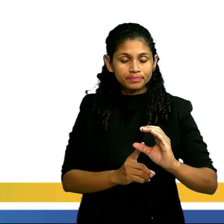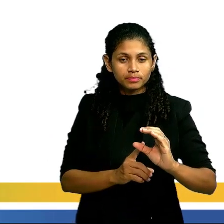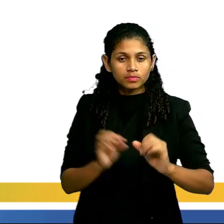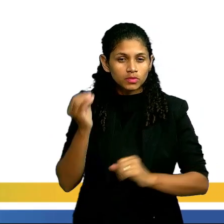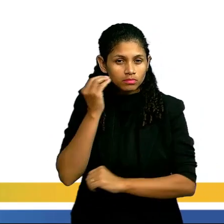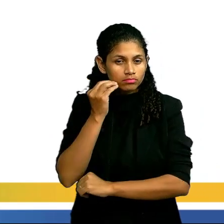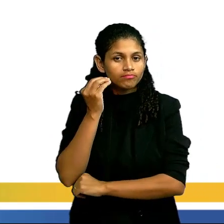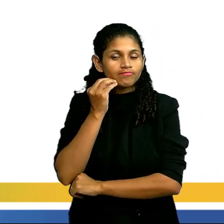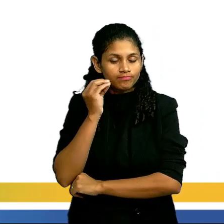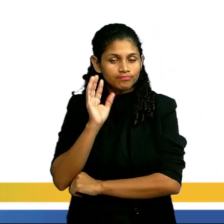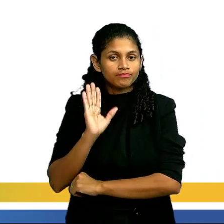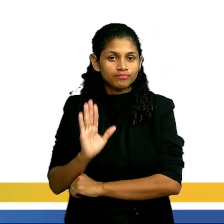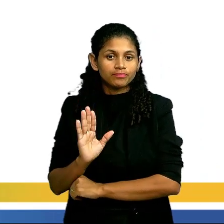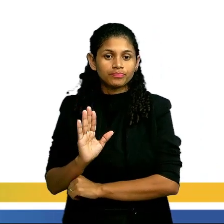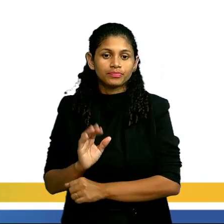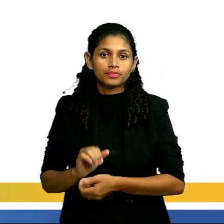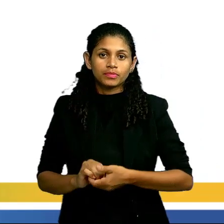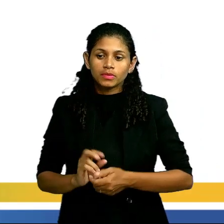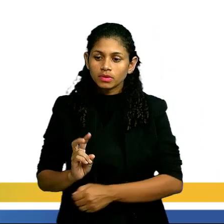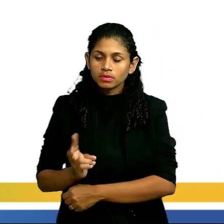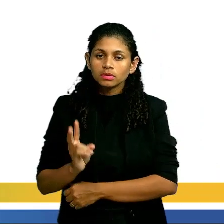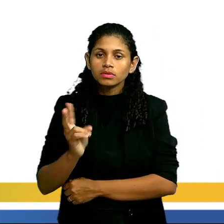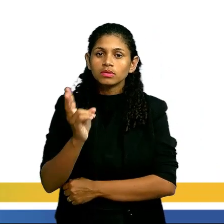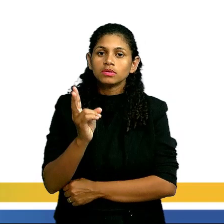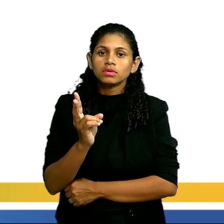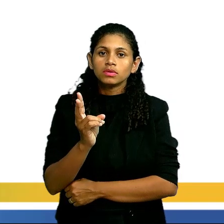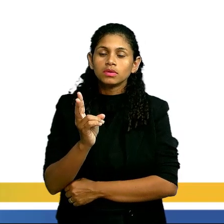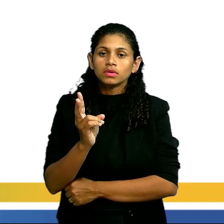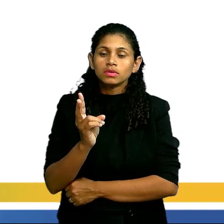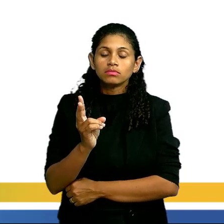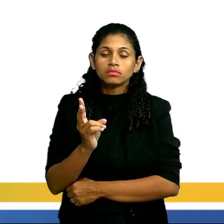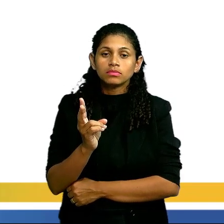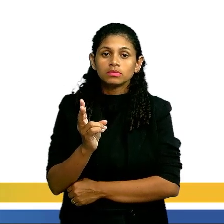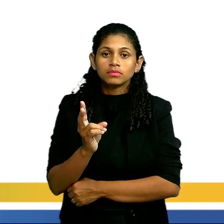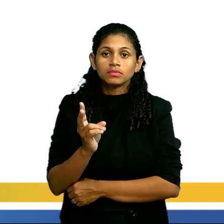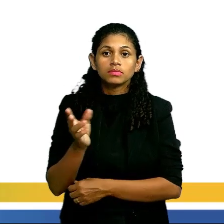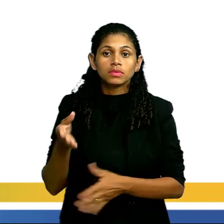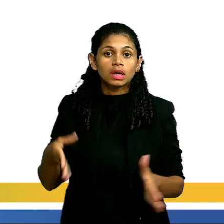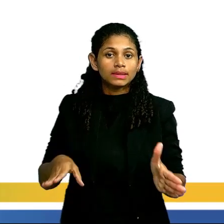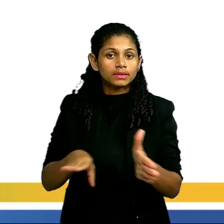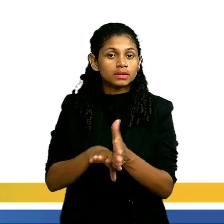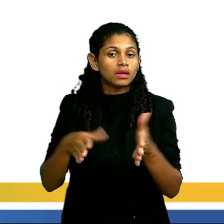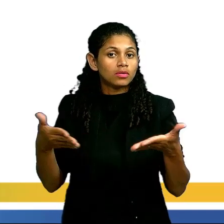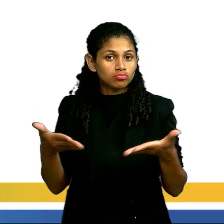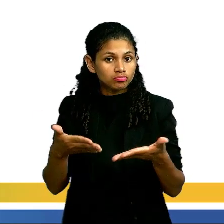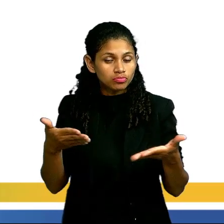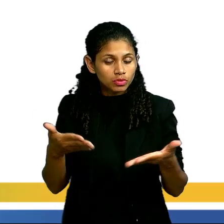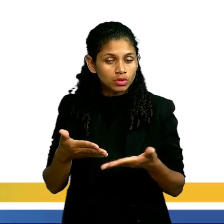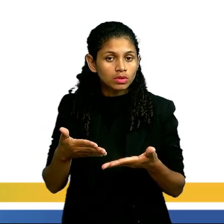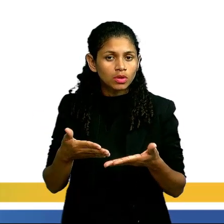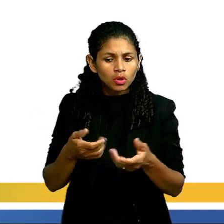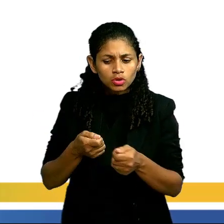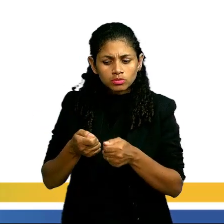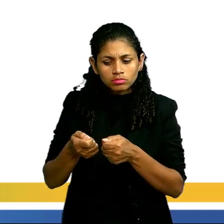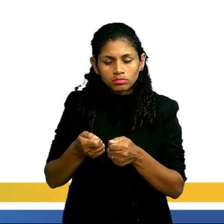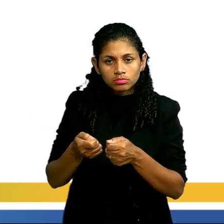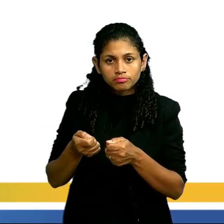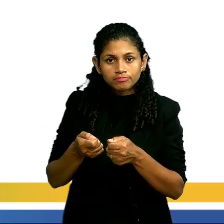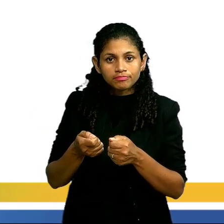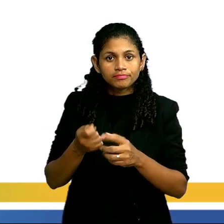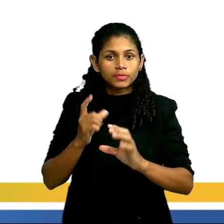em seguida, né, tornou-se, ainda hoje, né, vive sob um regime diferente do capitalismo